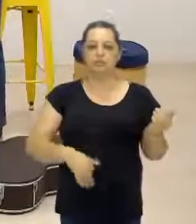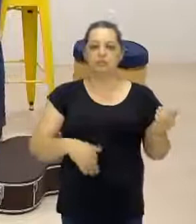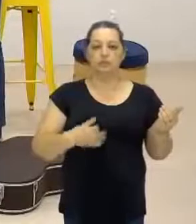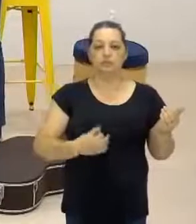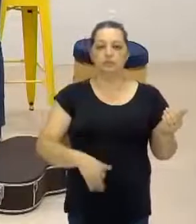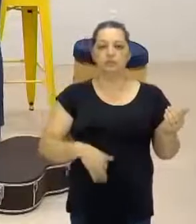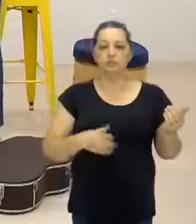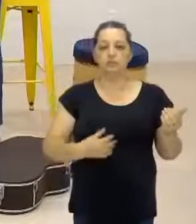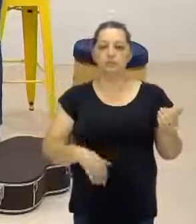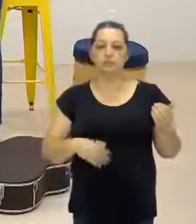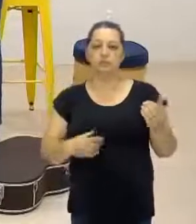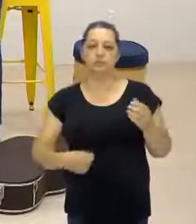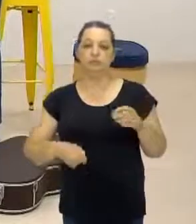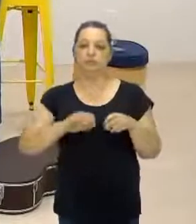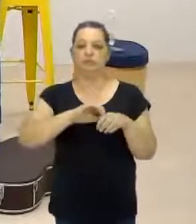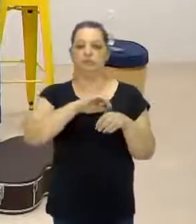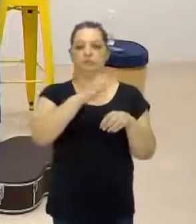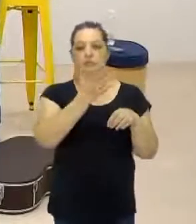A onda é